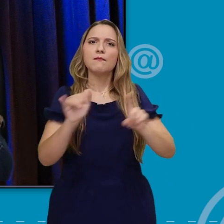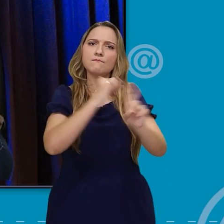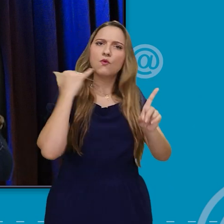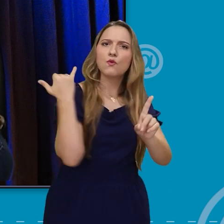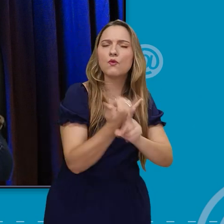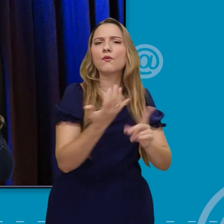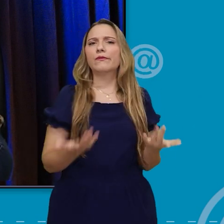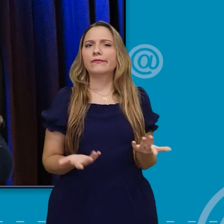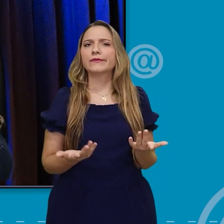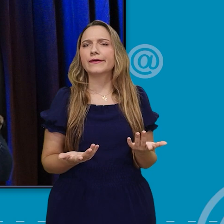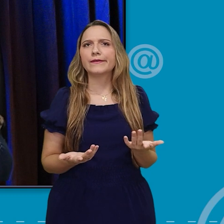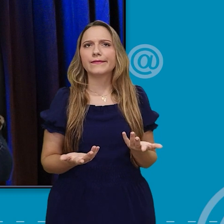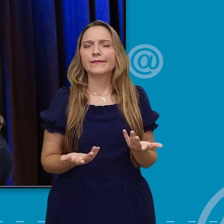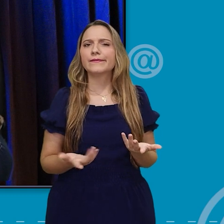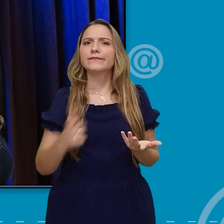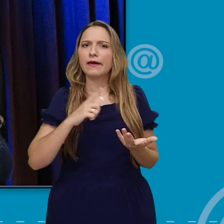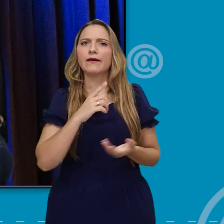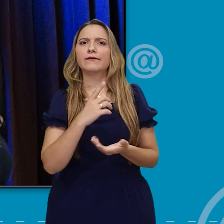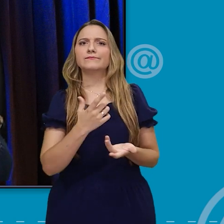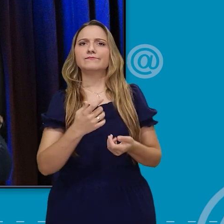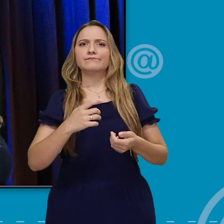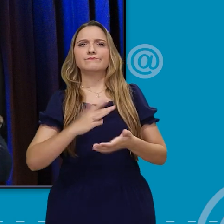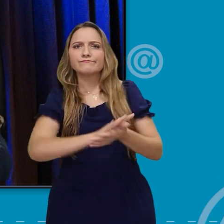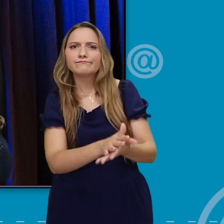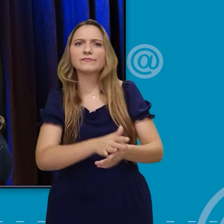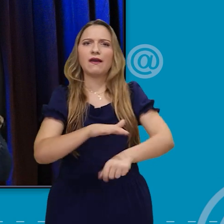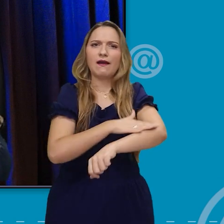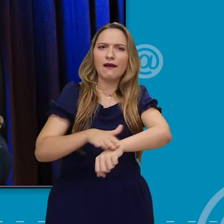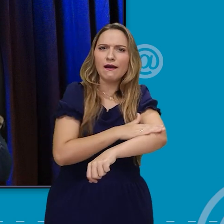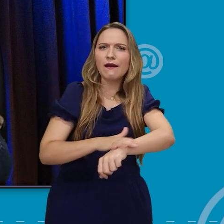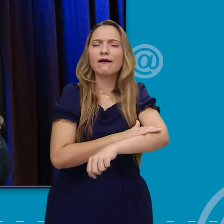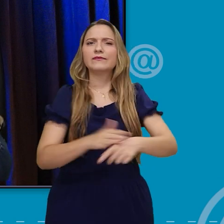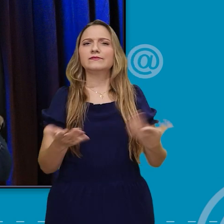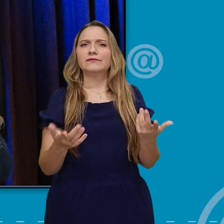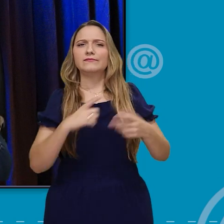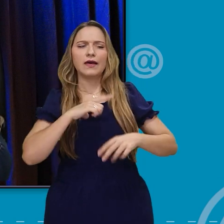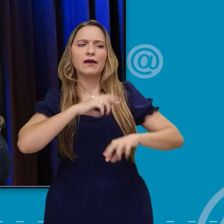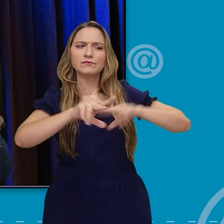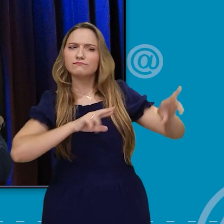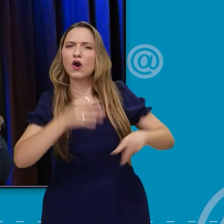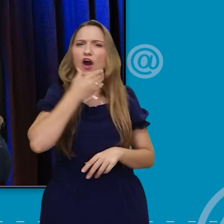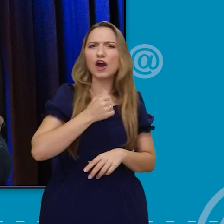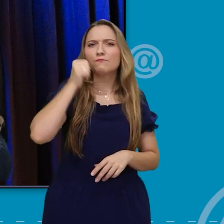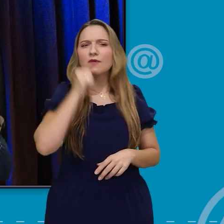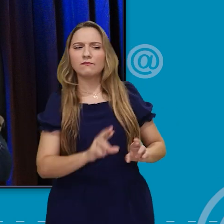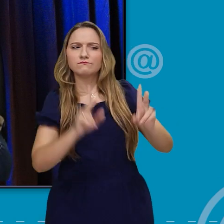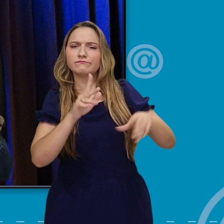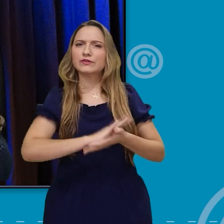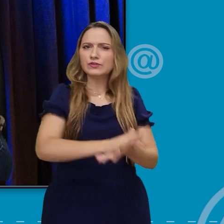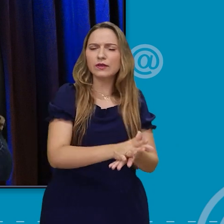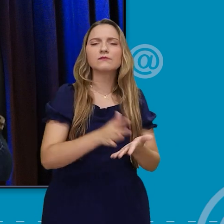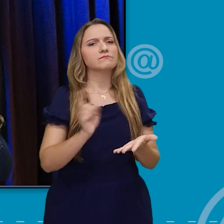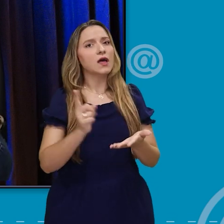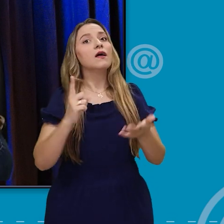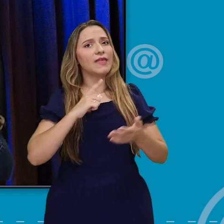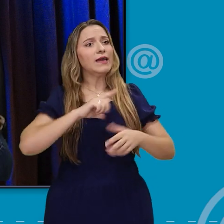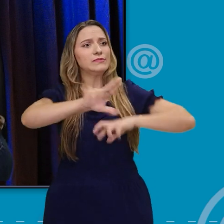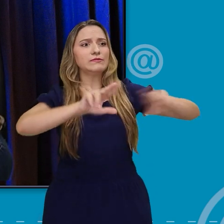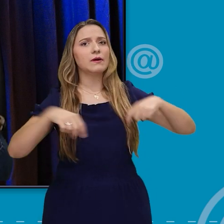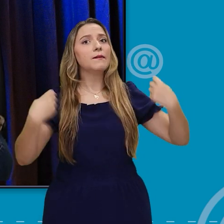para cada um uma estrutura diferente para que eles possam, num futuro, encontrar uma igualdade. Então, a educação inclusiva, a gente pensa